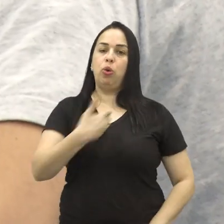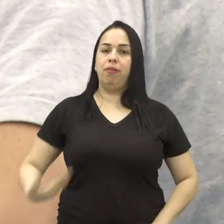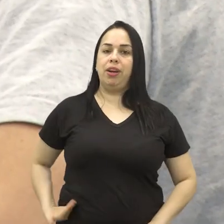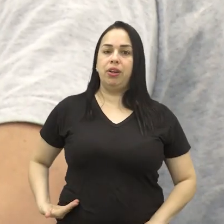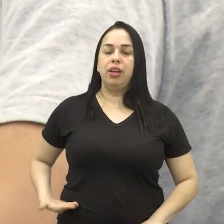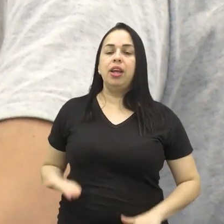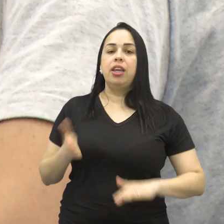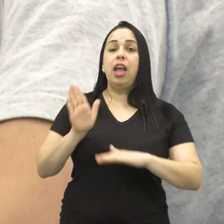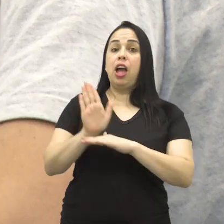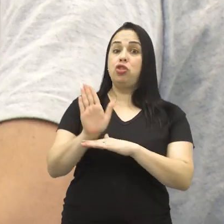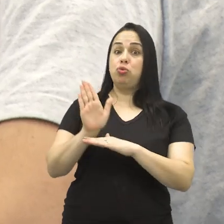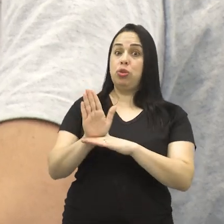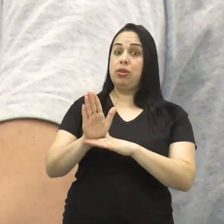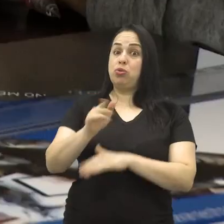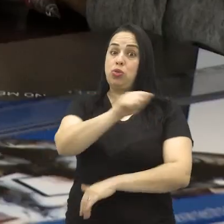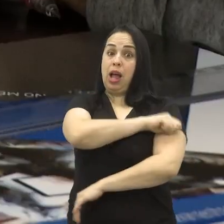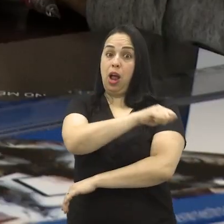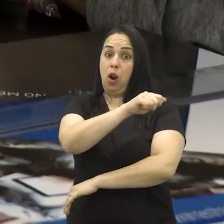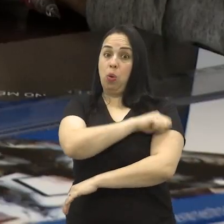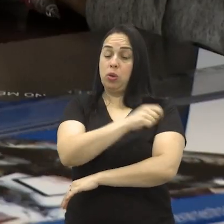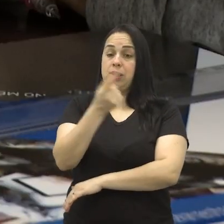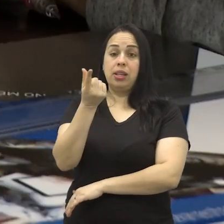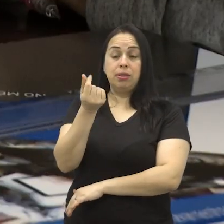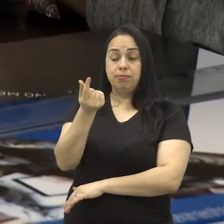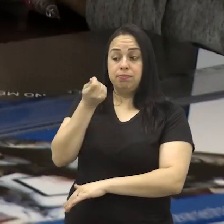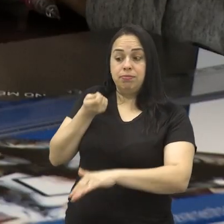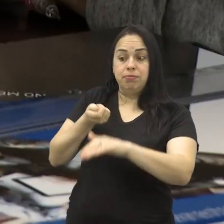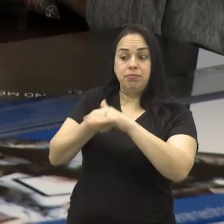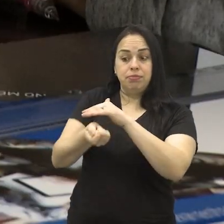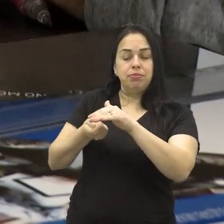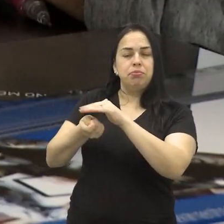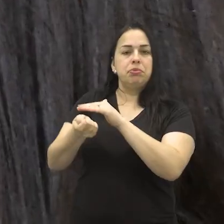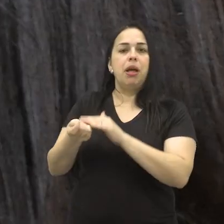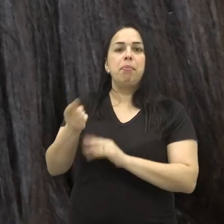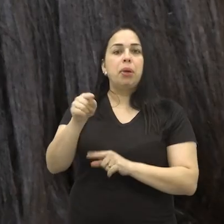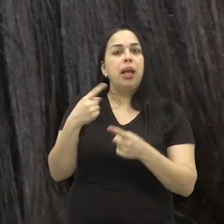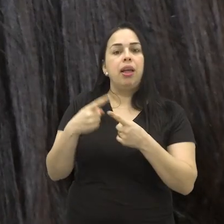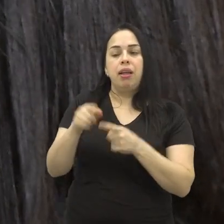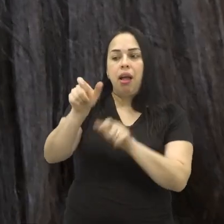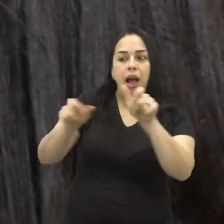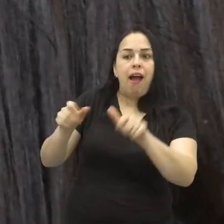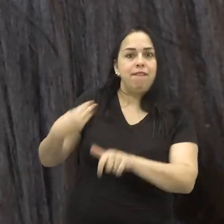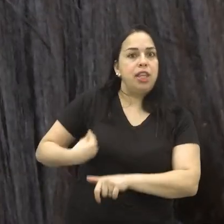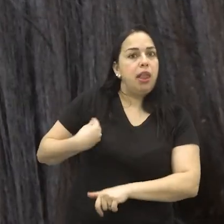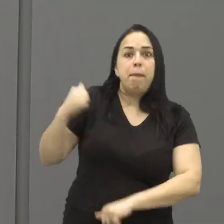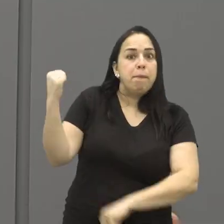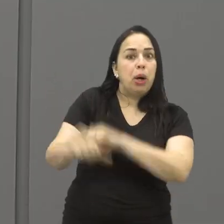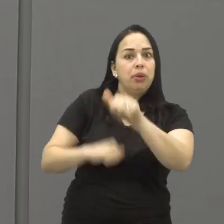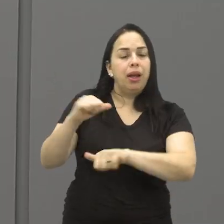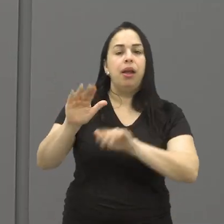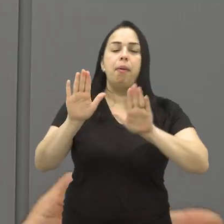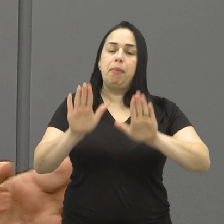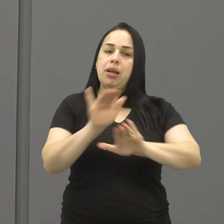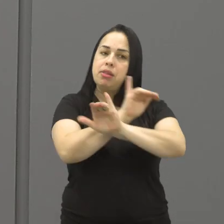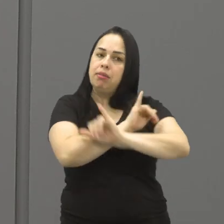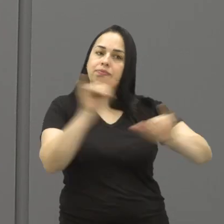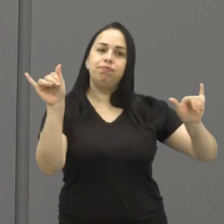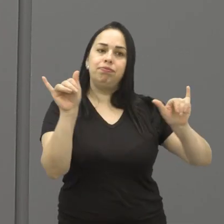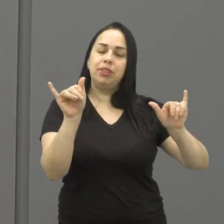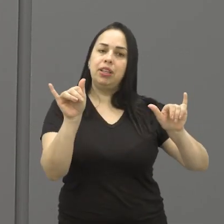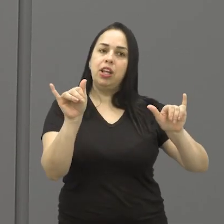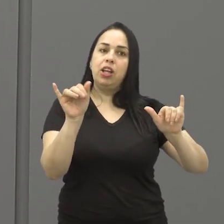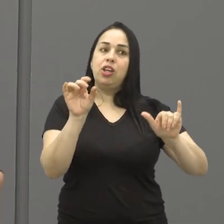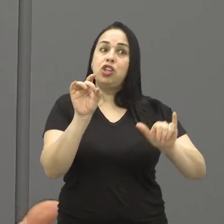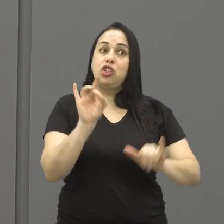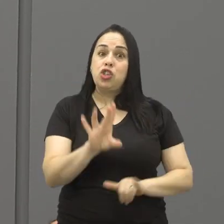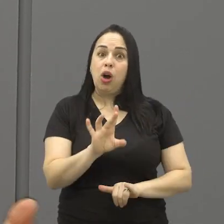incentivo financeiro educacional, como uma das tentativas do governo de mudar essa realidade, mas afirma que